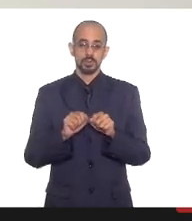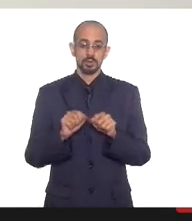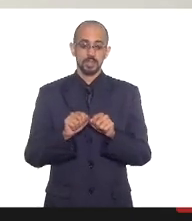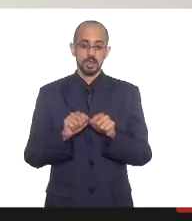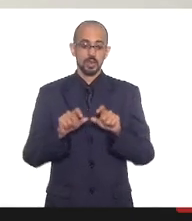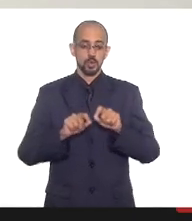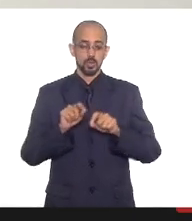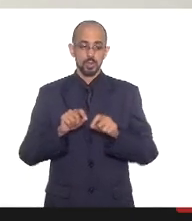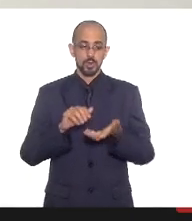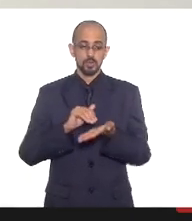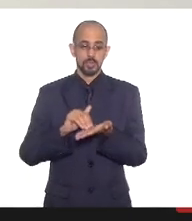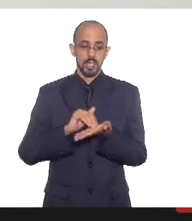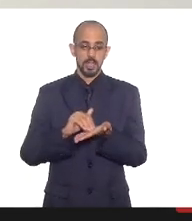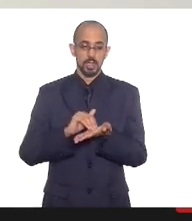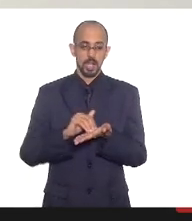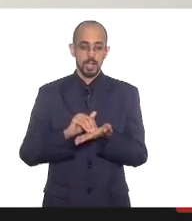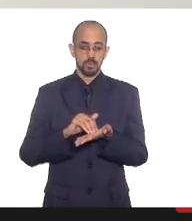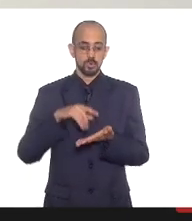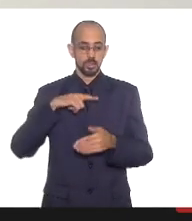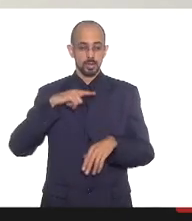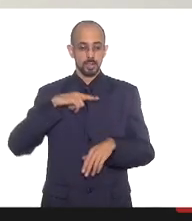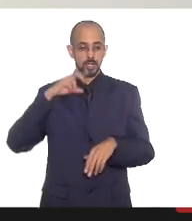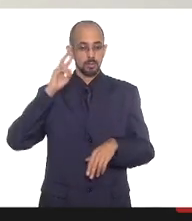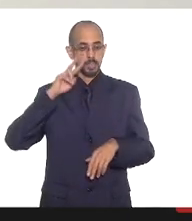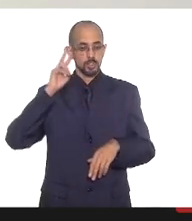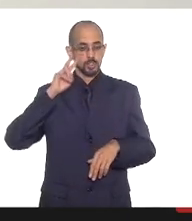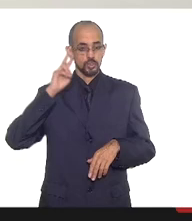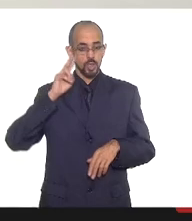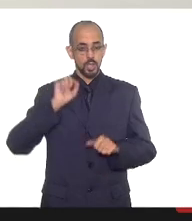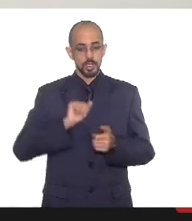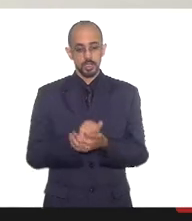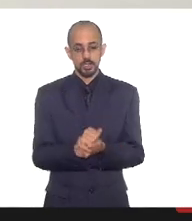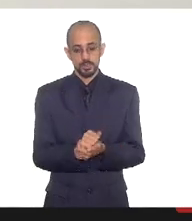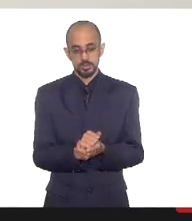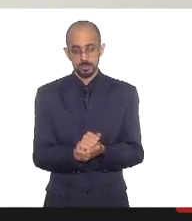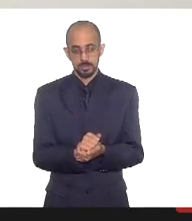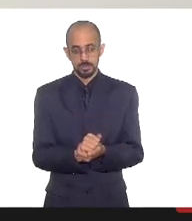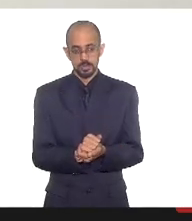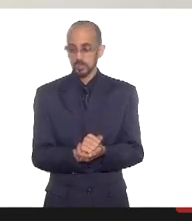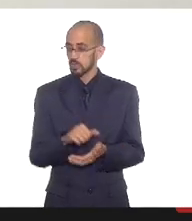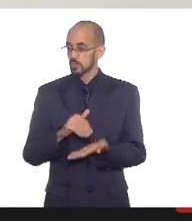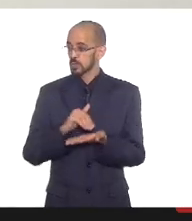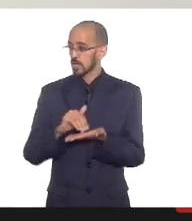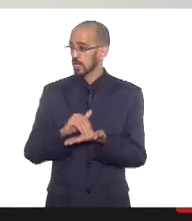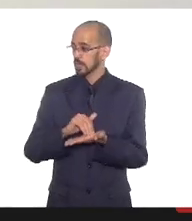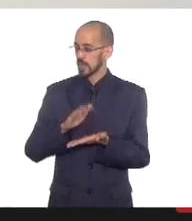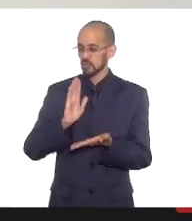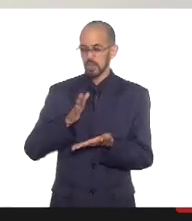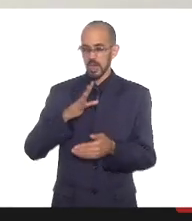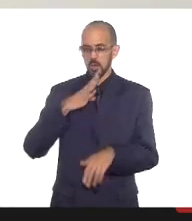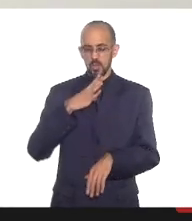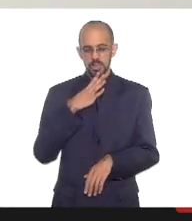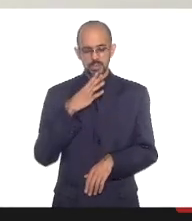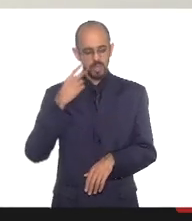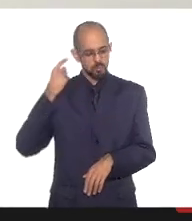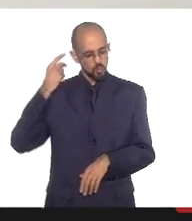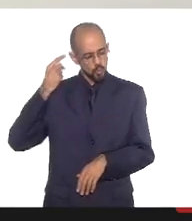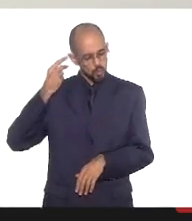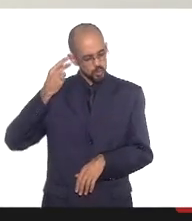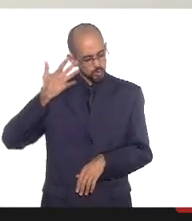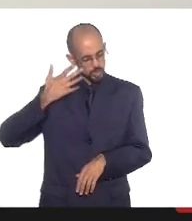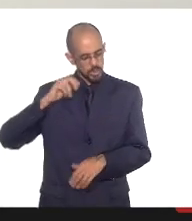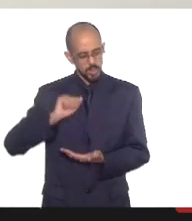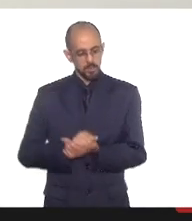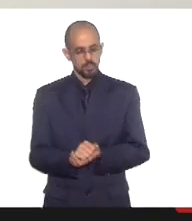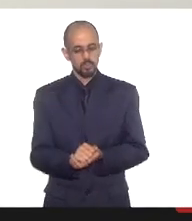adiante secretário já tem uma história já conheço o secretário já longa data que ela participar de várias atividades com o